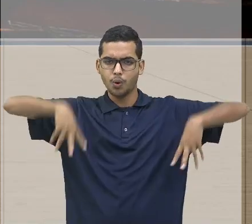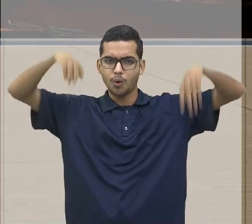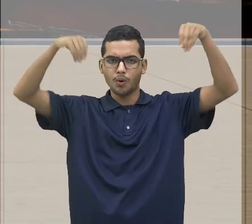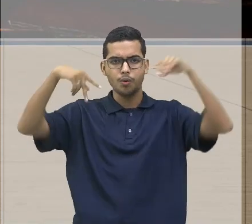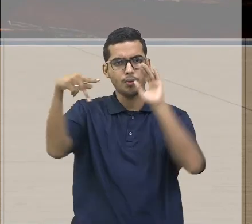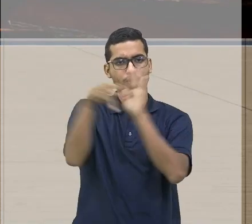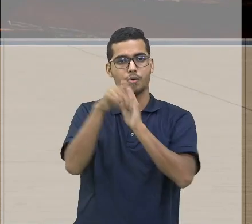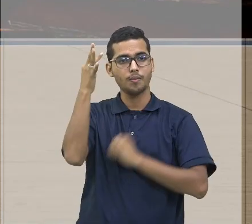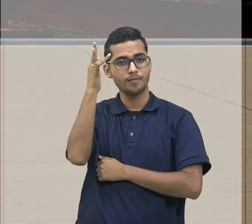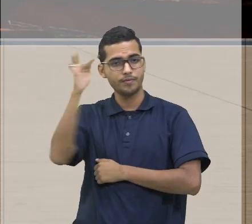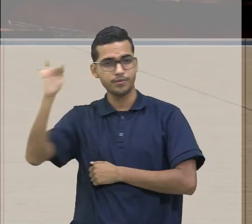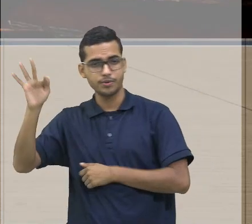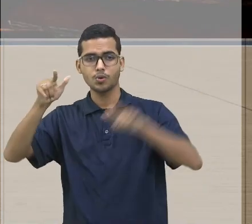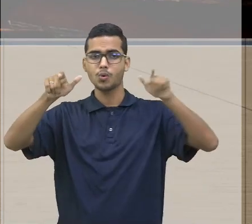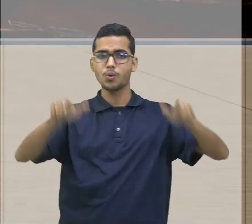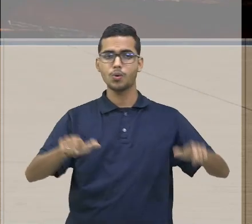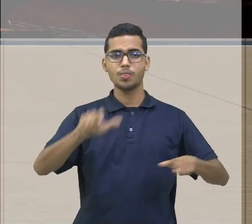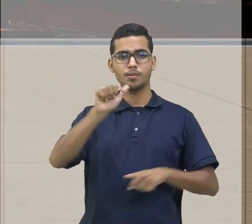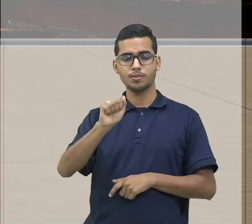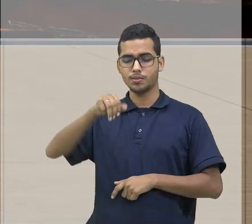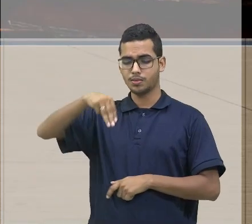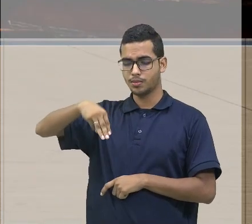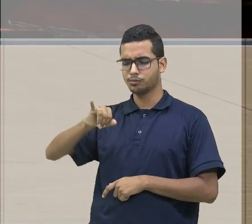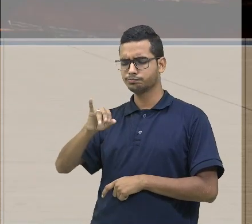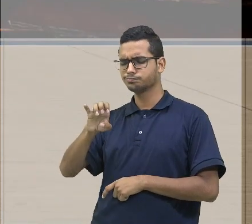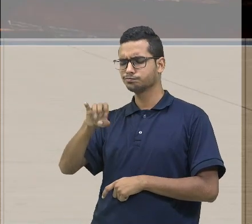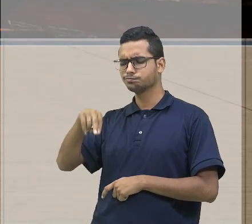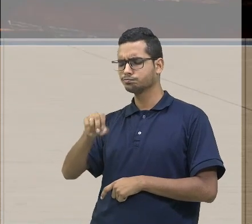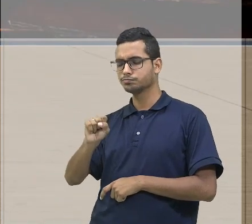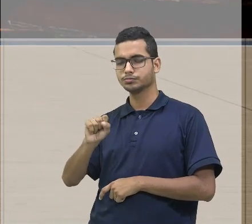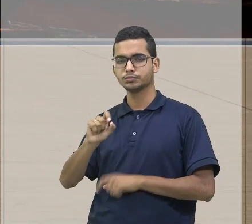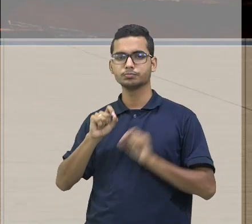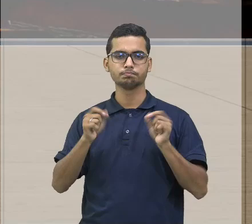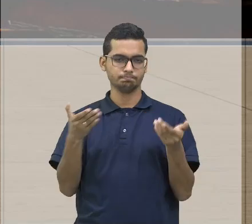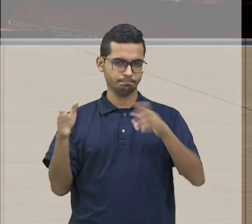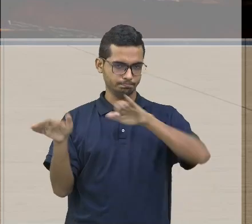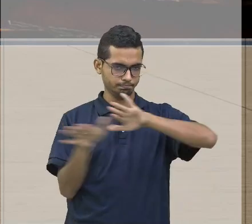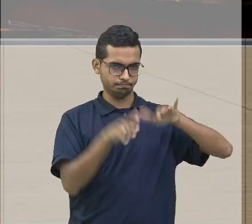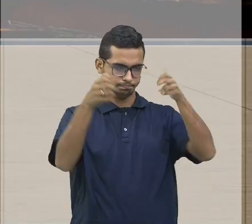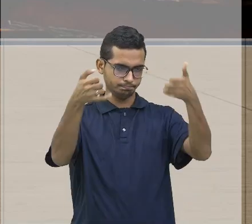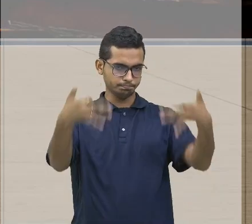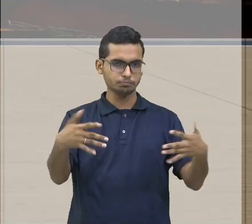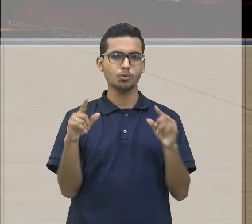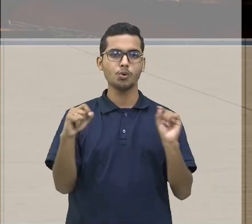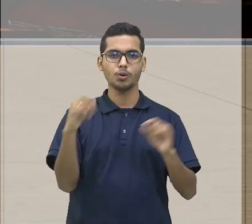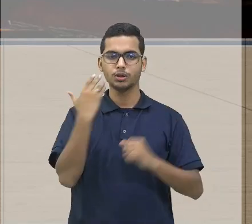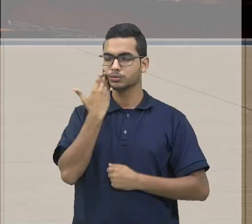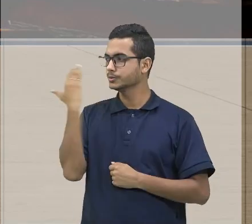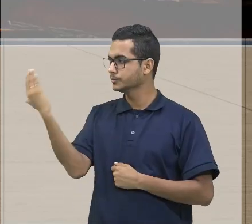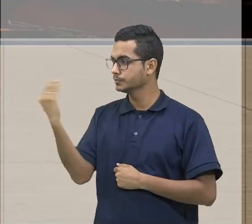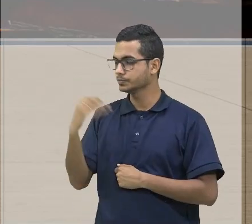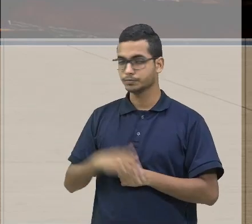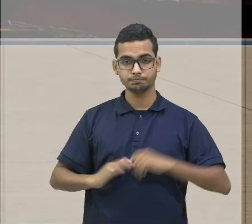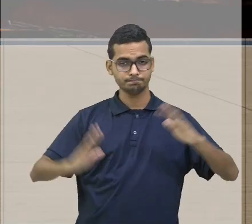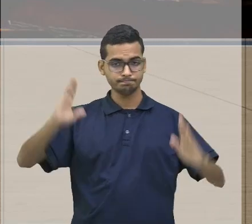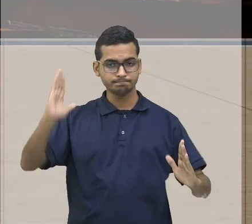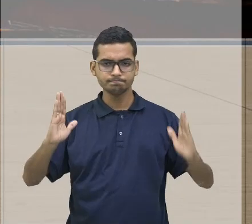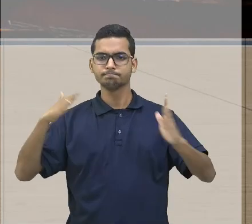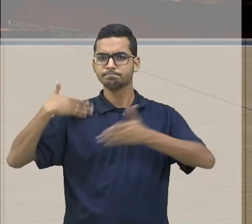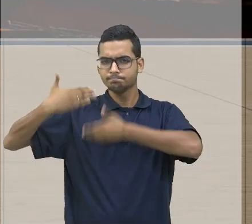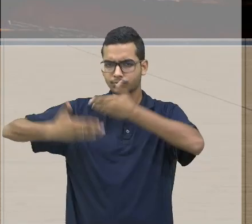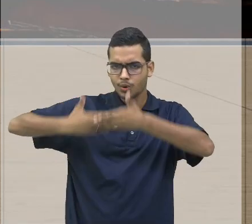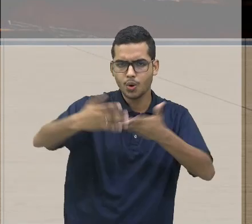igreja? Porque a gente vai perceber que na medida em que se avançam, tá, o período dentro dessa Idade